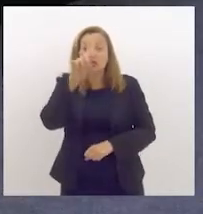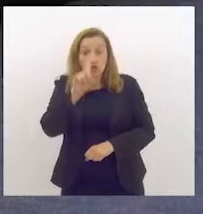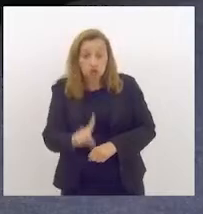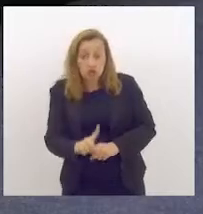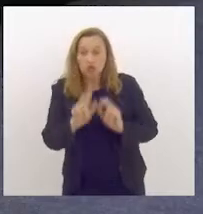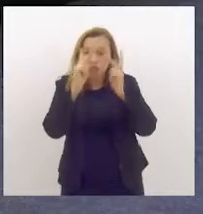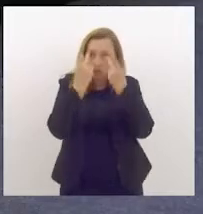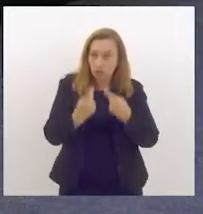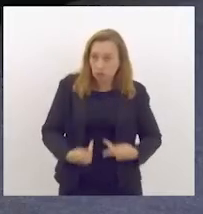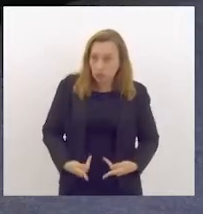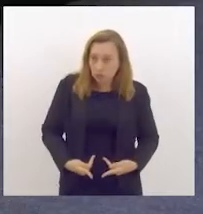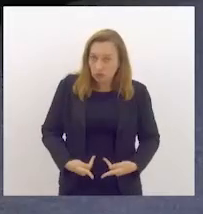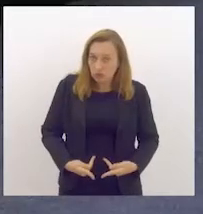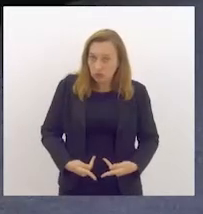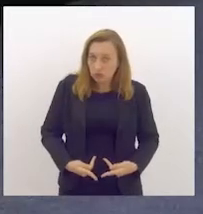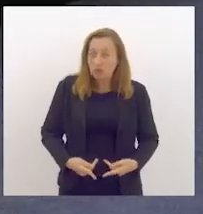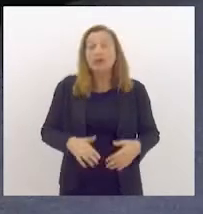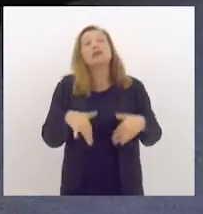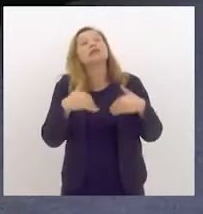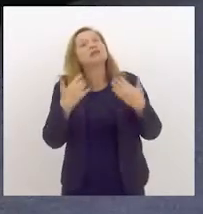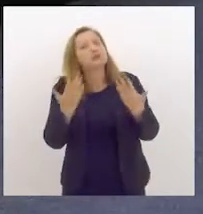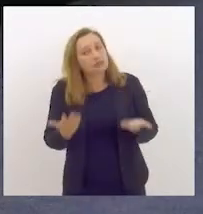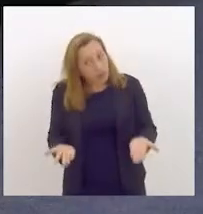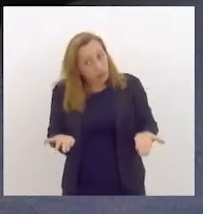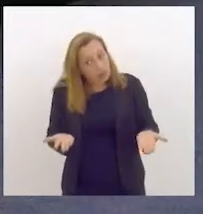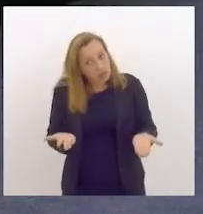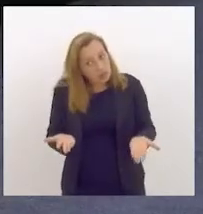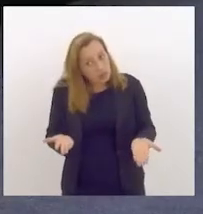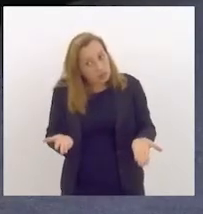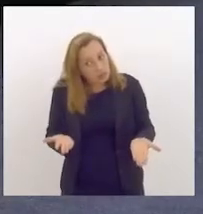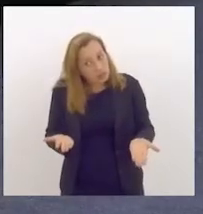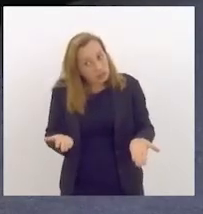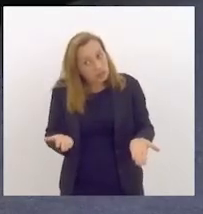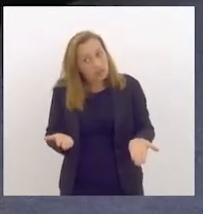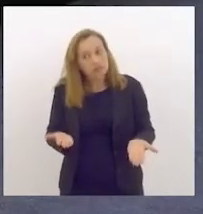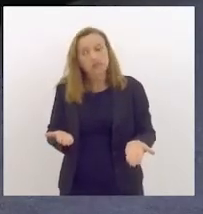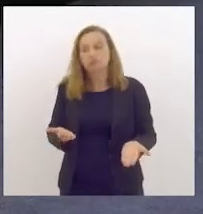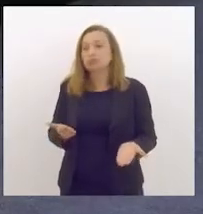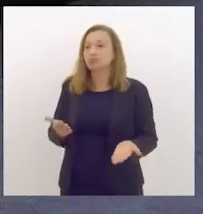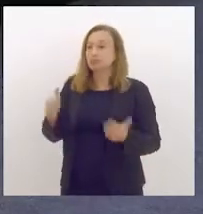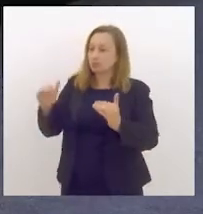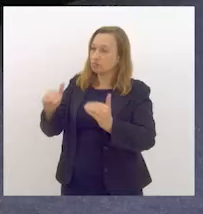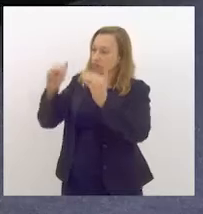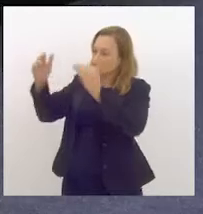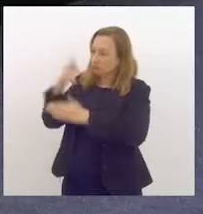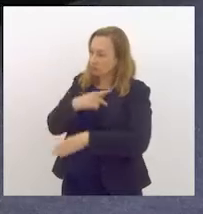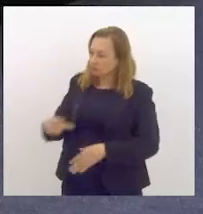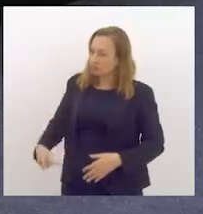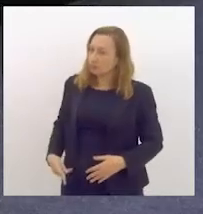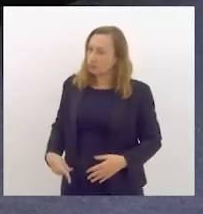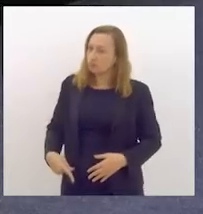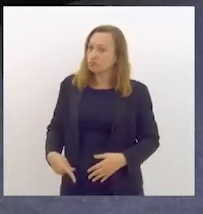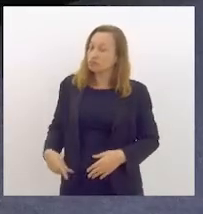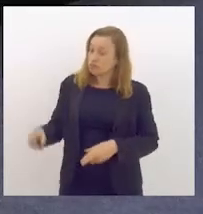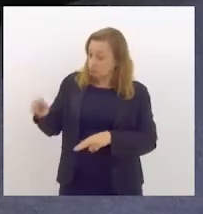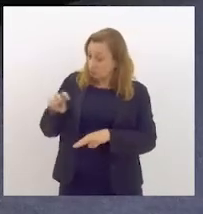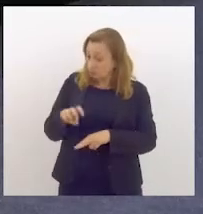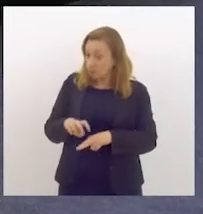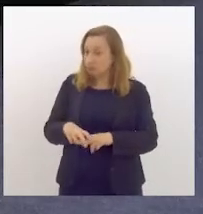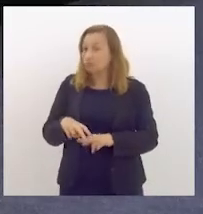humanos então vossa excelência tá na na situação de